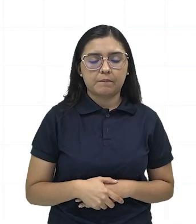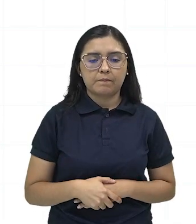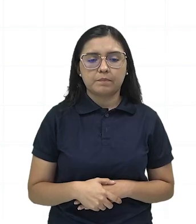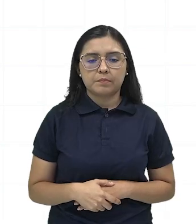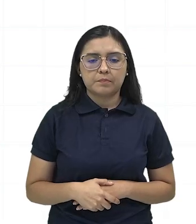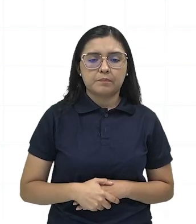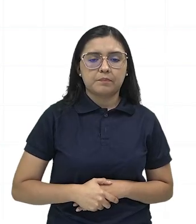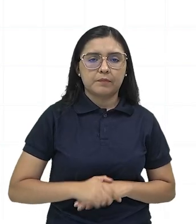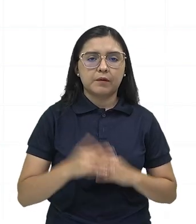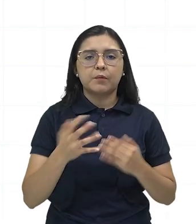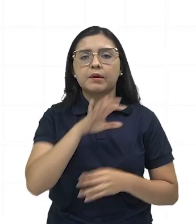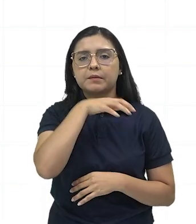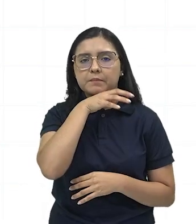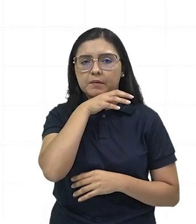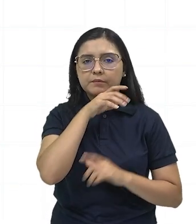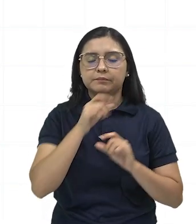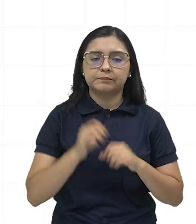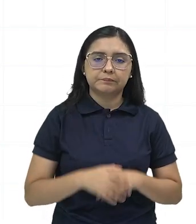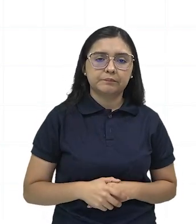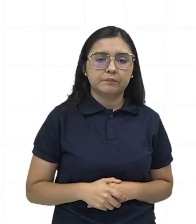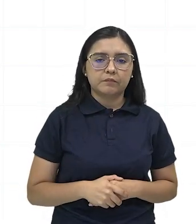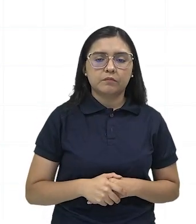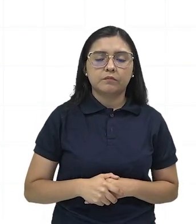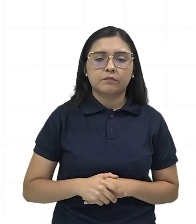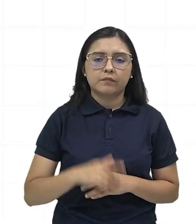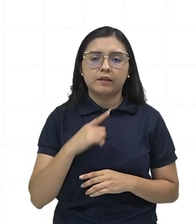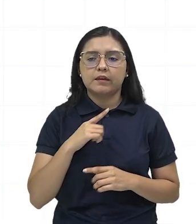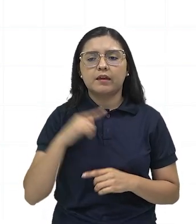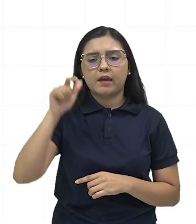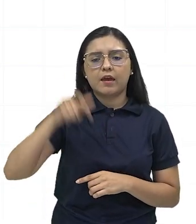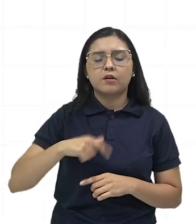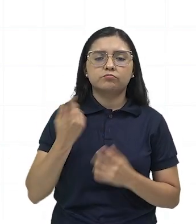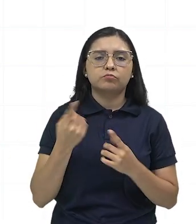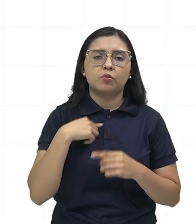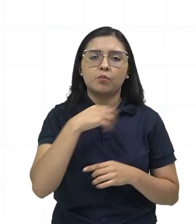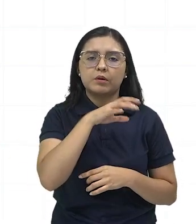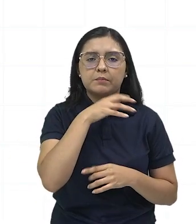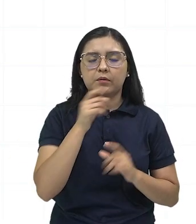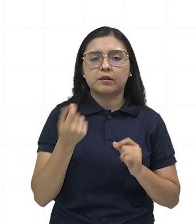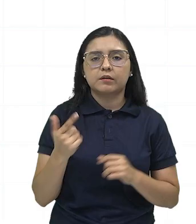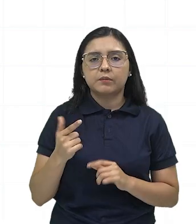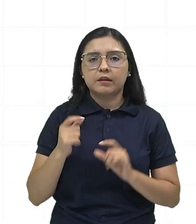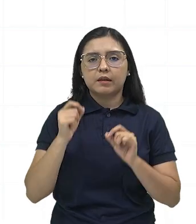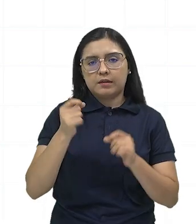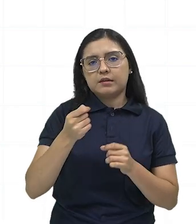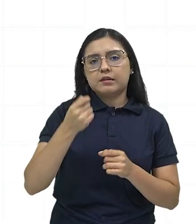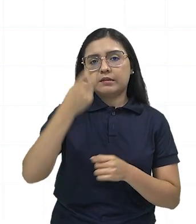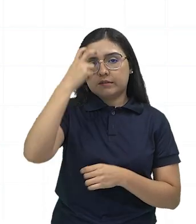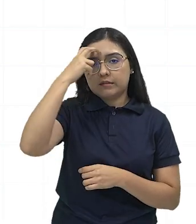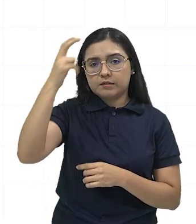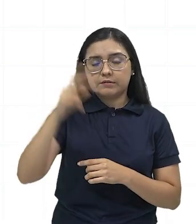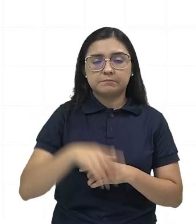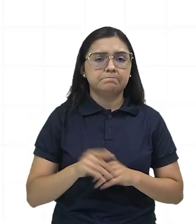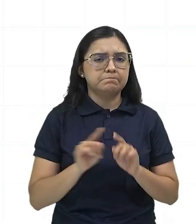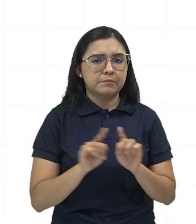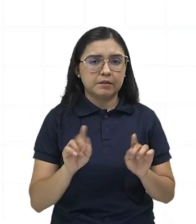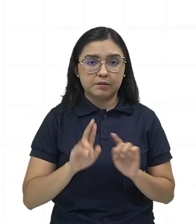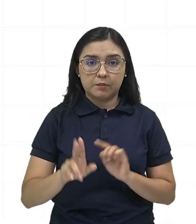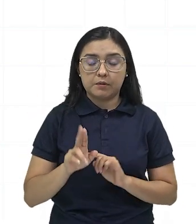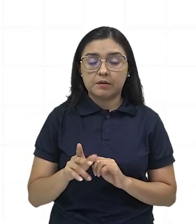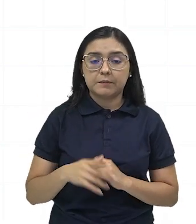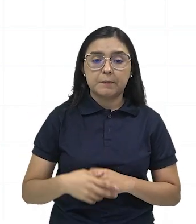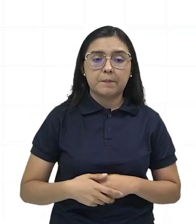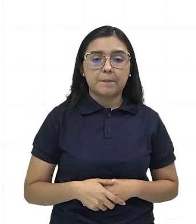bastante marginalizada, que é a do burrinho, coitado, que sempre foi tratado como um animal pouco inteligente, mas que na verdade é muito